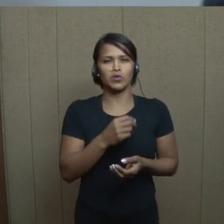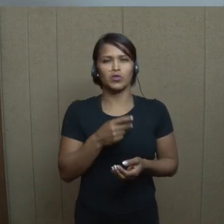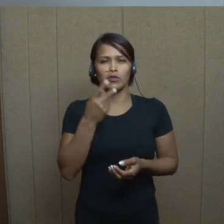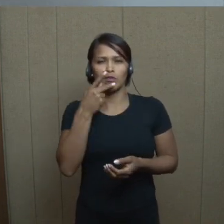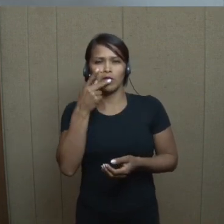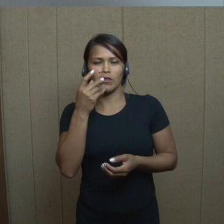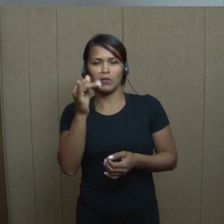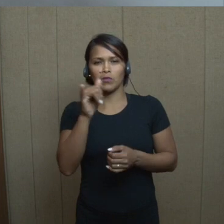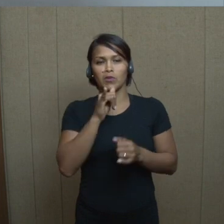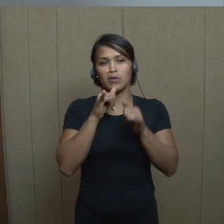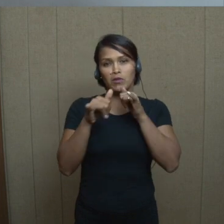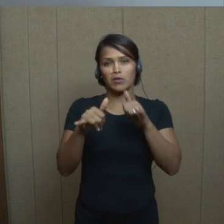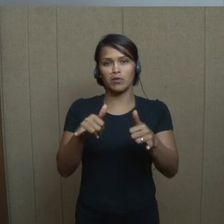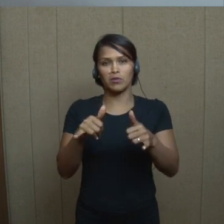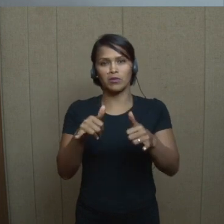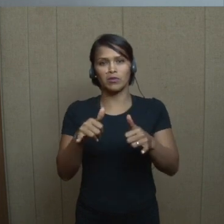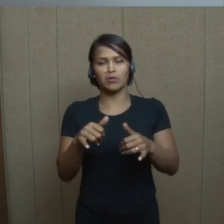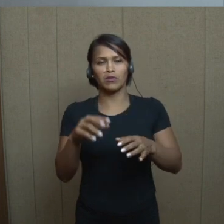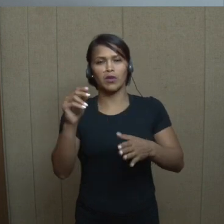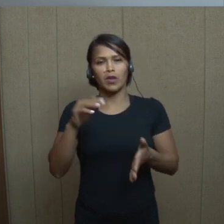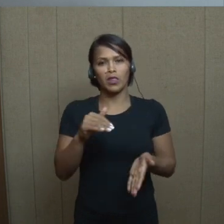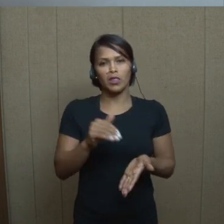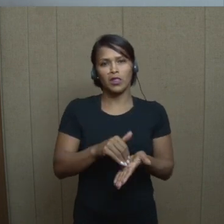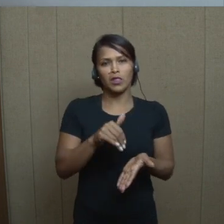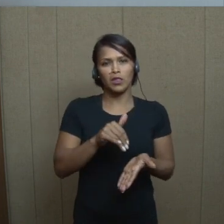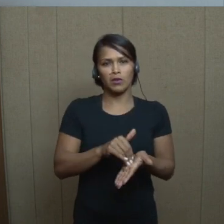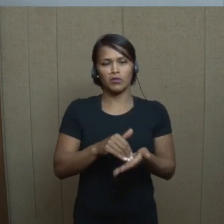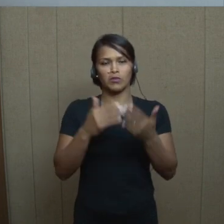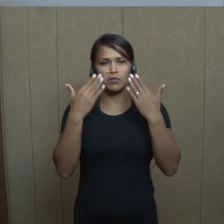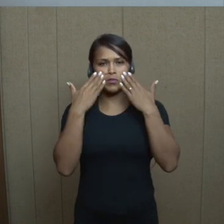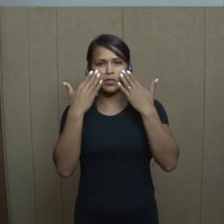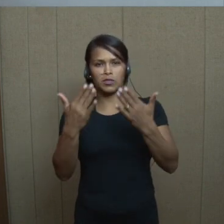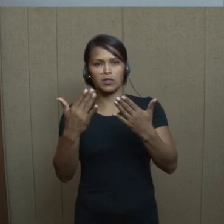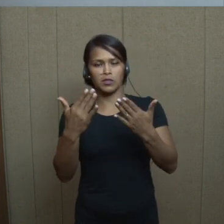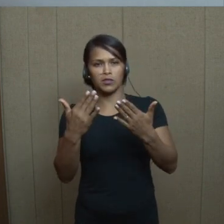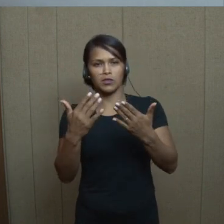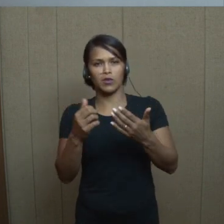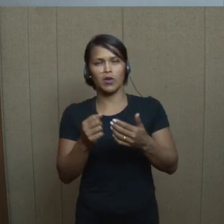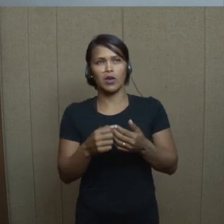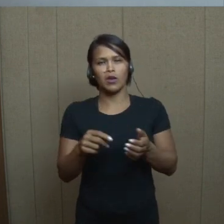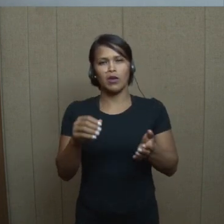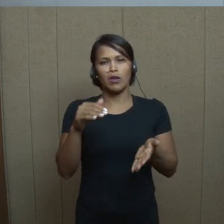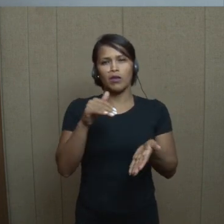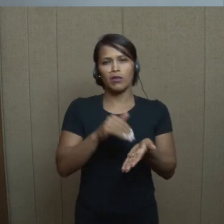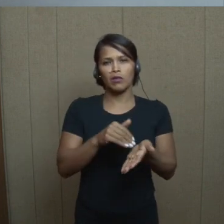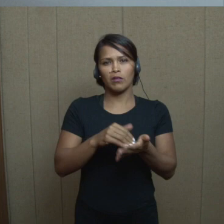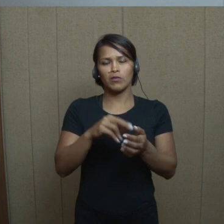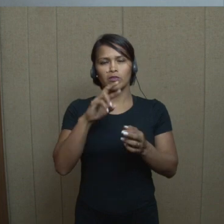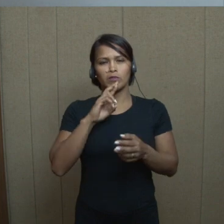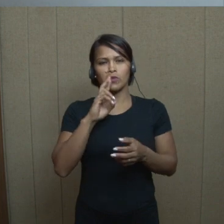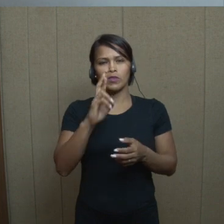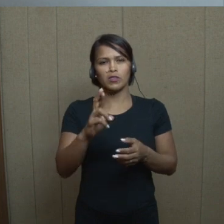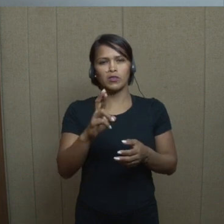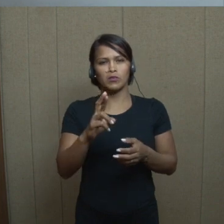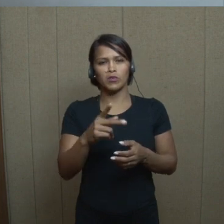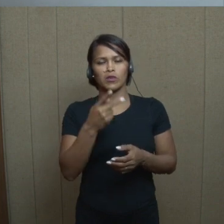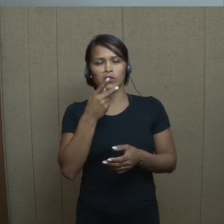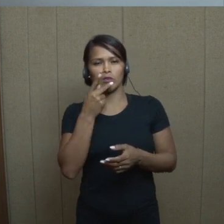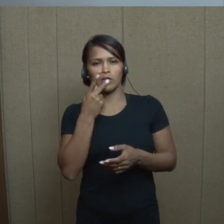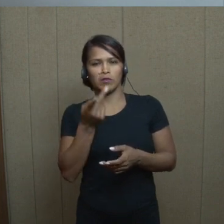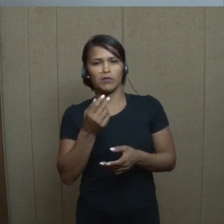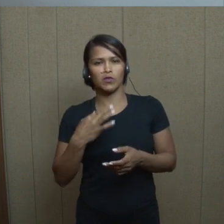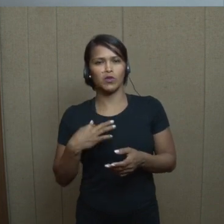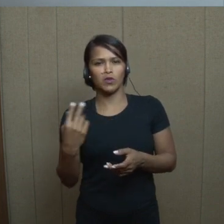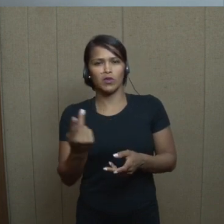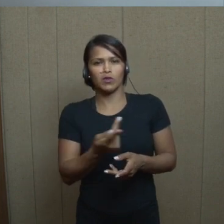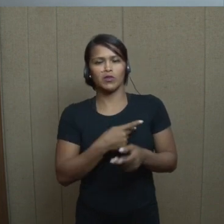sua última parte da apresentação. Na sua última resposta a uma das perguntas, o senhor mencionou que nós